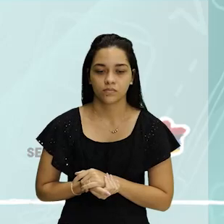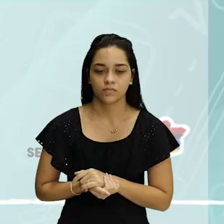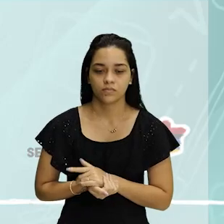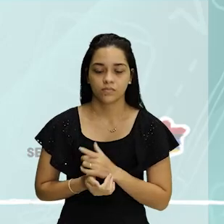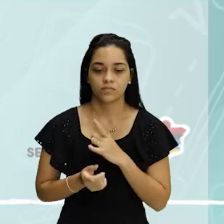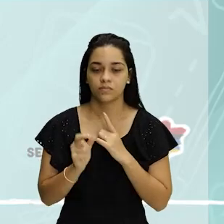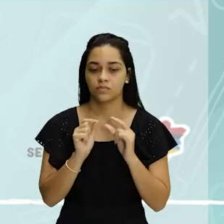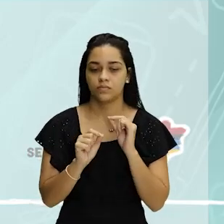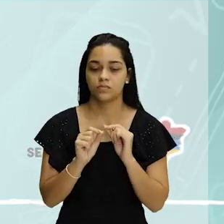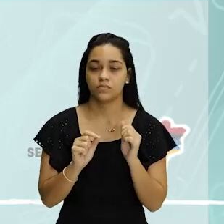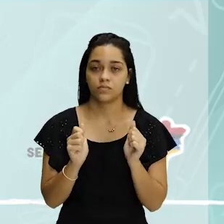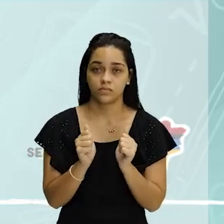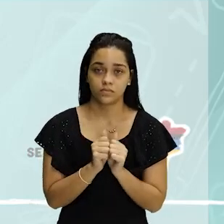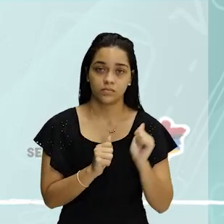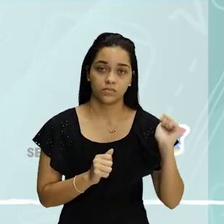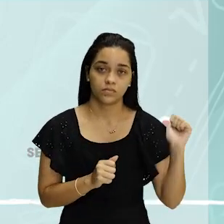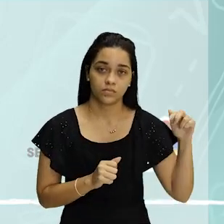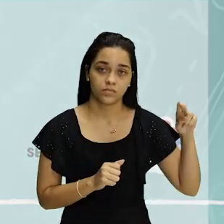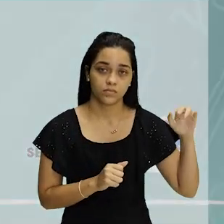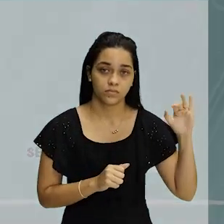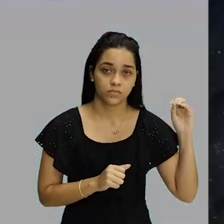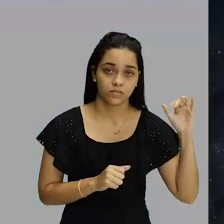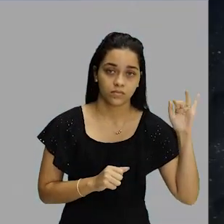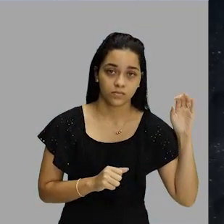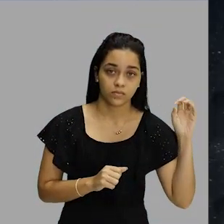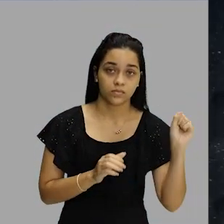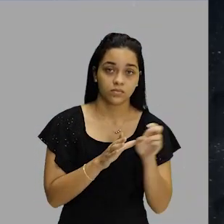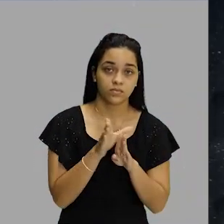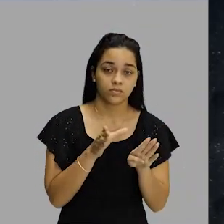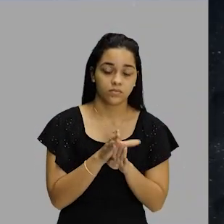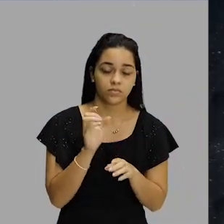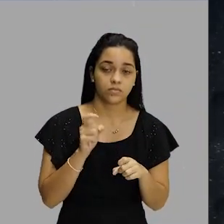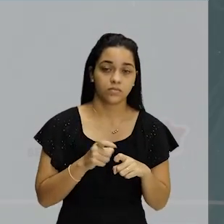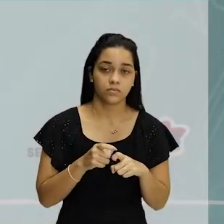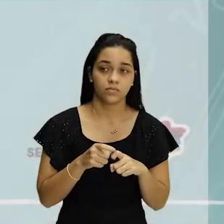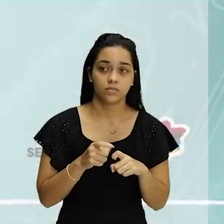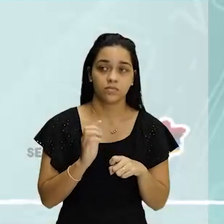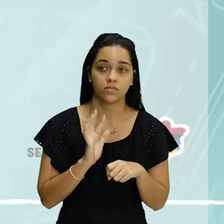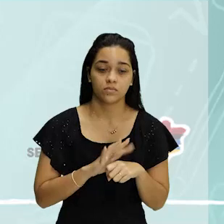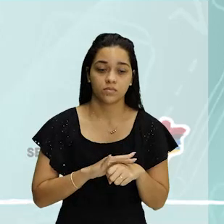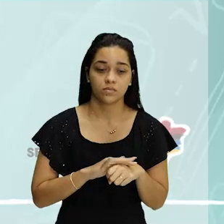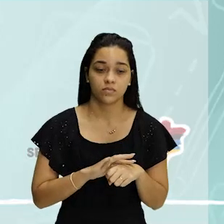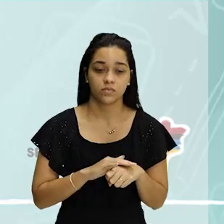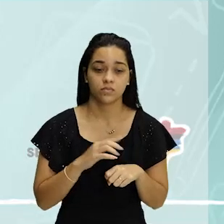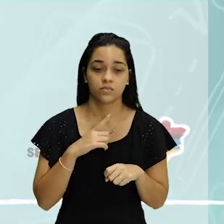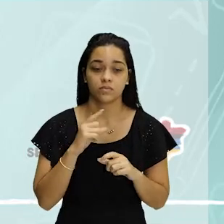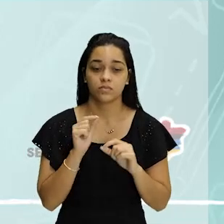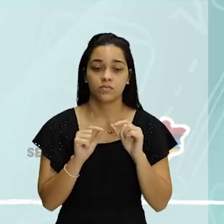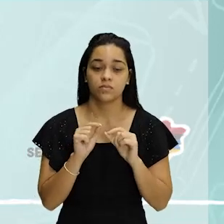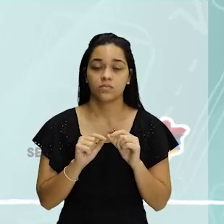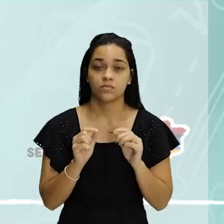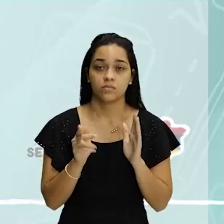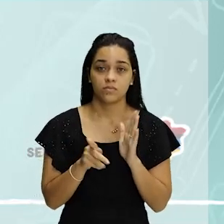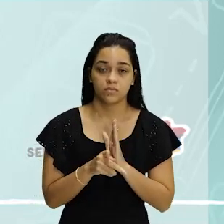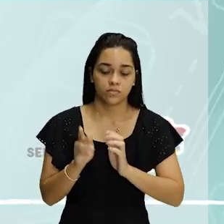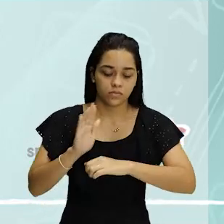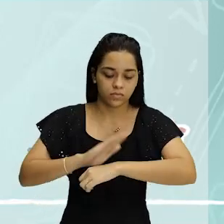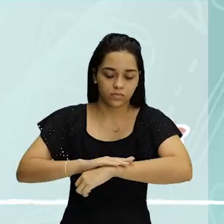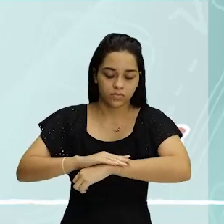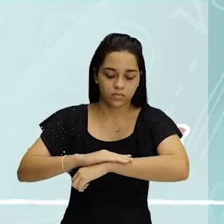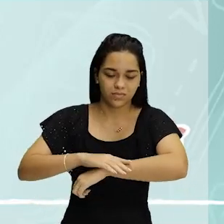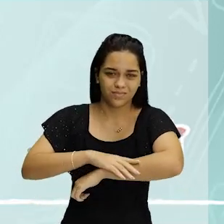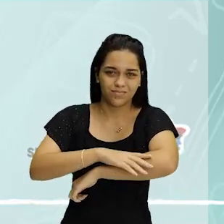ele é feito com antibióticos, orientado pelo médico. Essa doença ela afeta em particular a pele, o